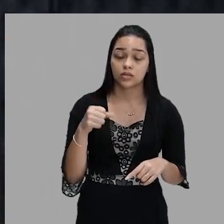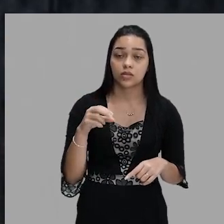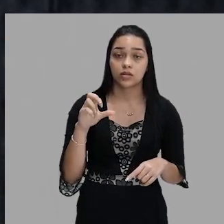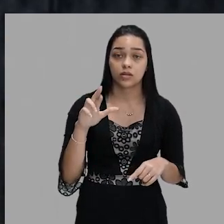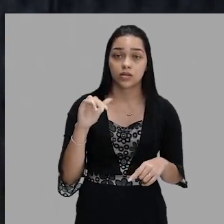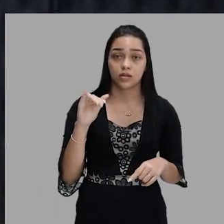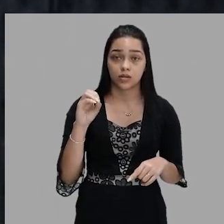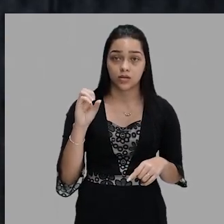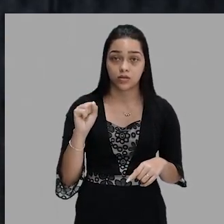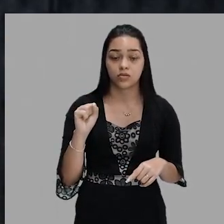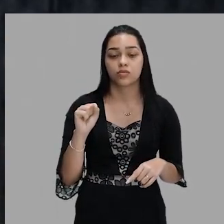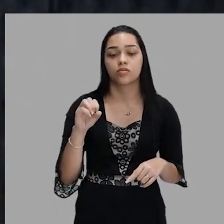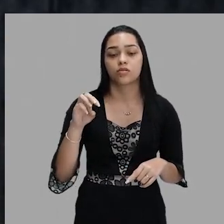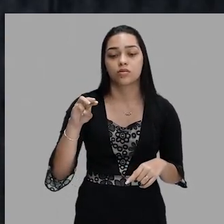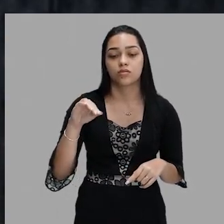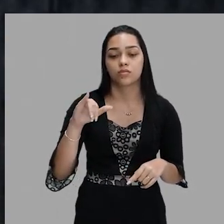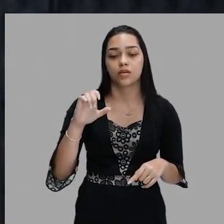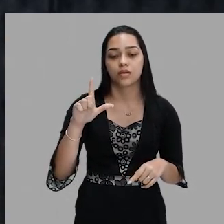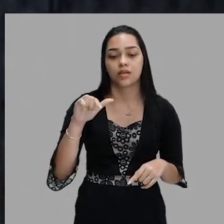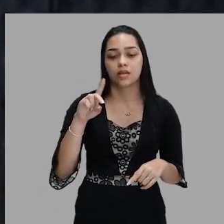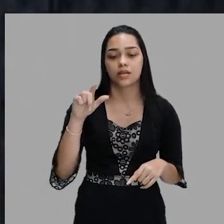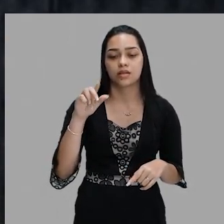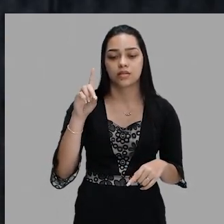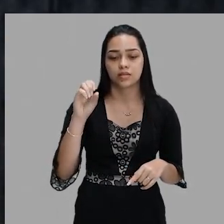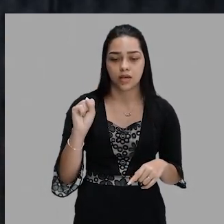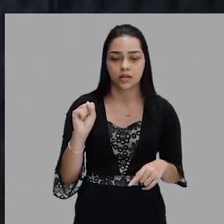neurônios mielinizados. Agora, tem